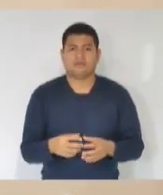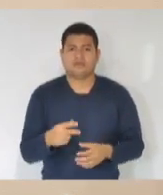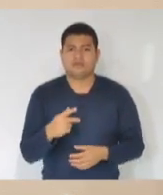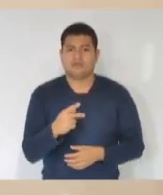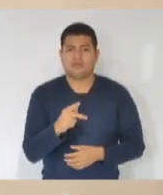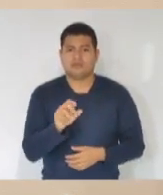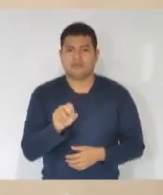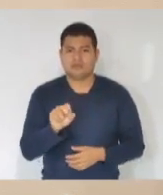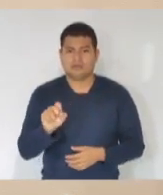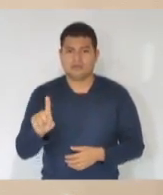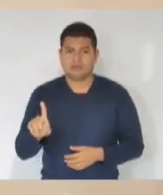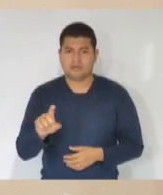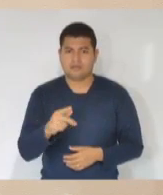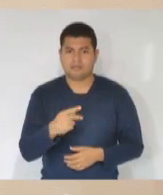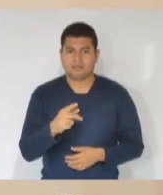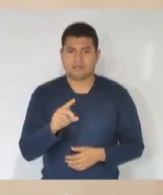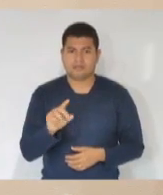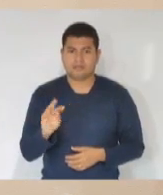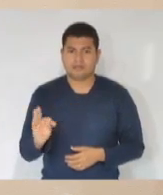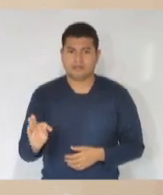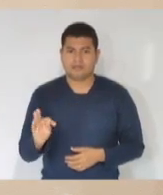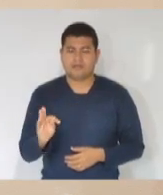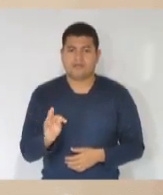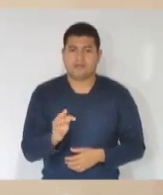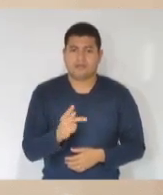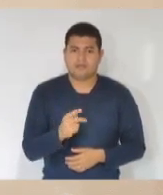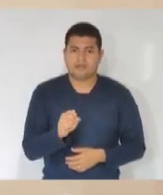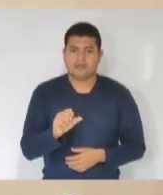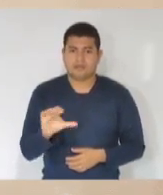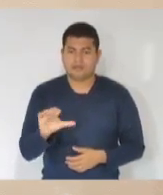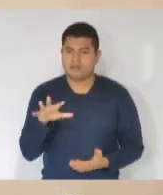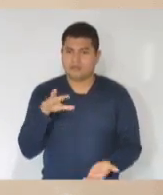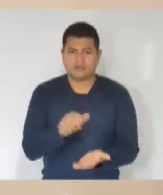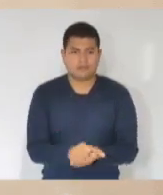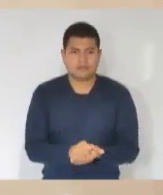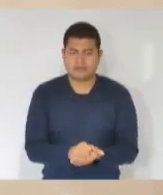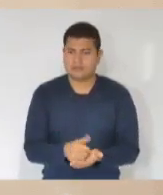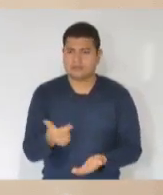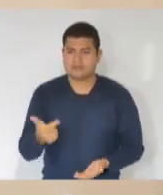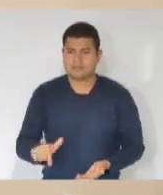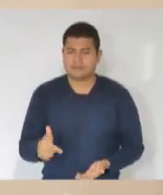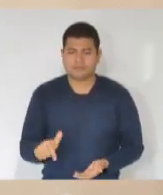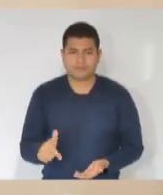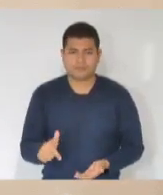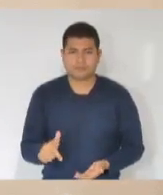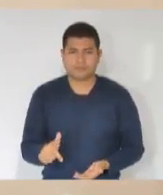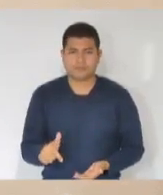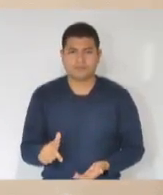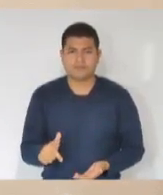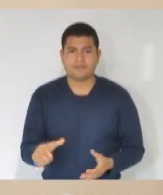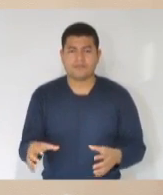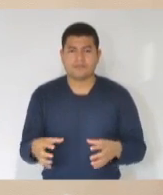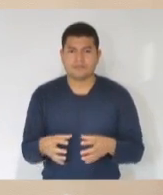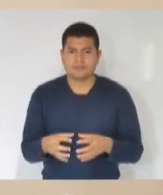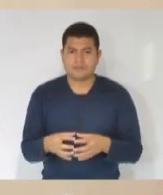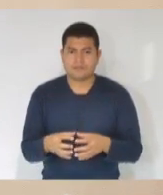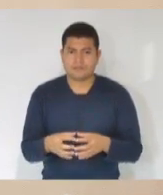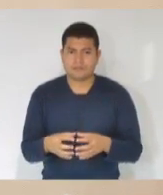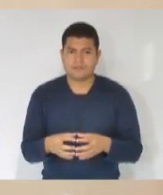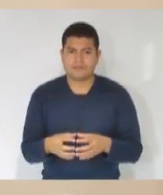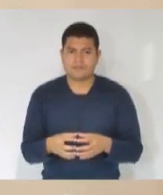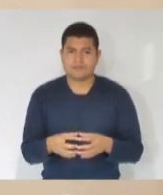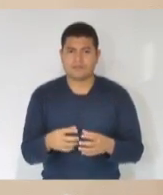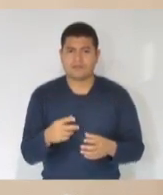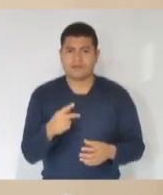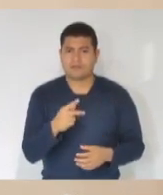PSD, PDT, PSDB e PSC. Também não há oradores inscritos. O horário seguinte é destinado ao Partido